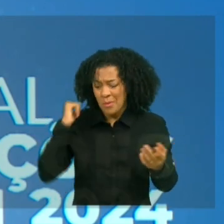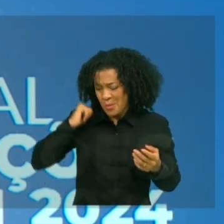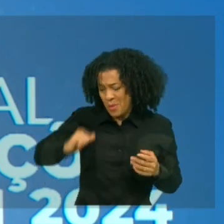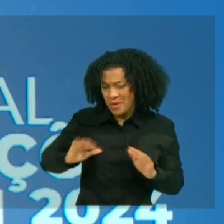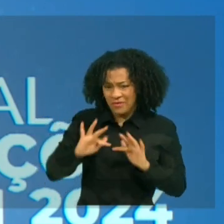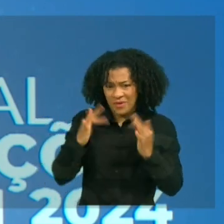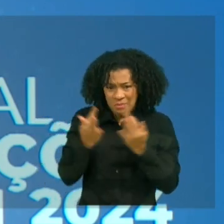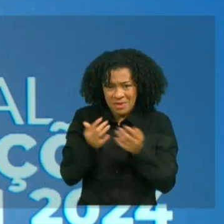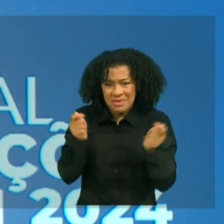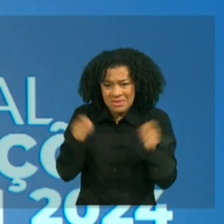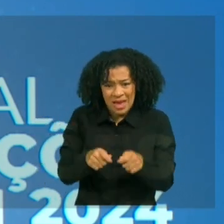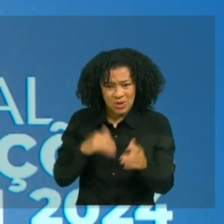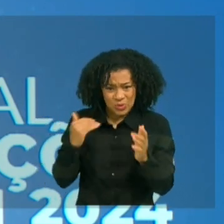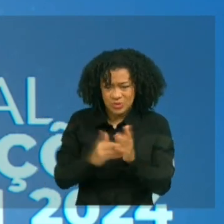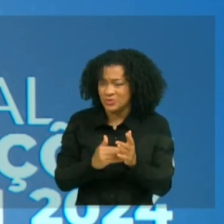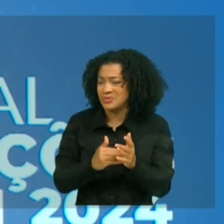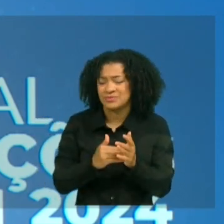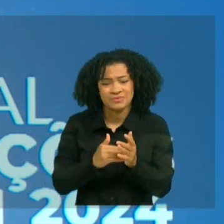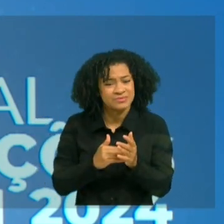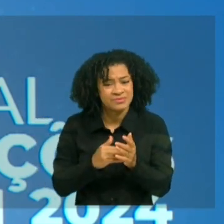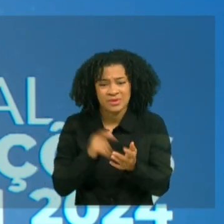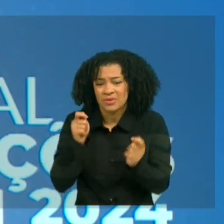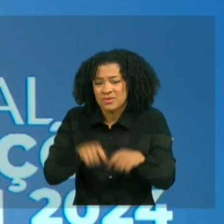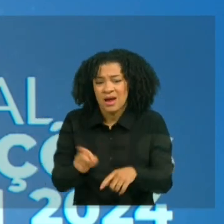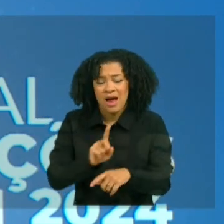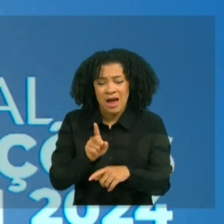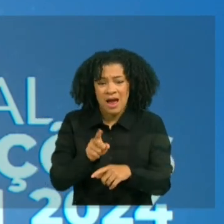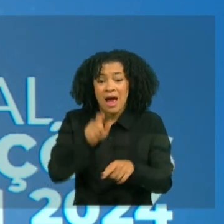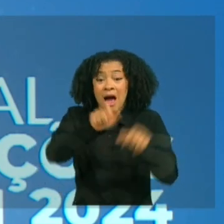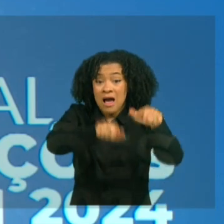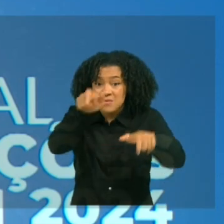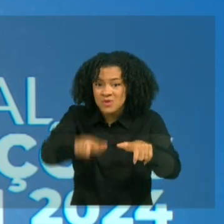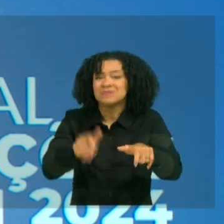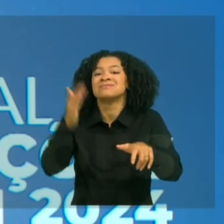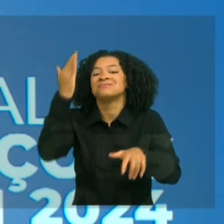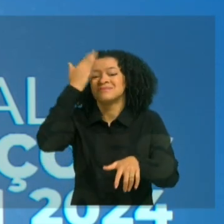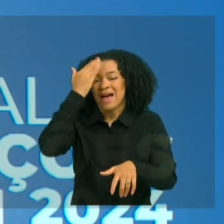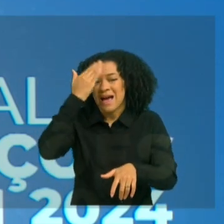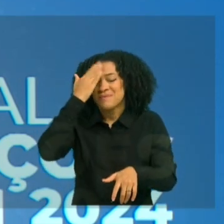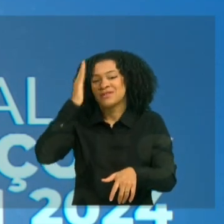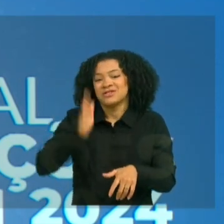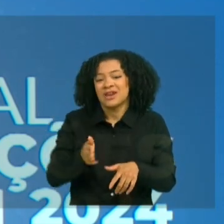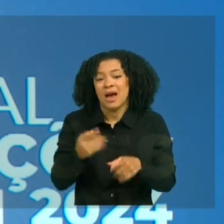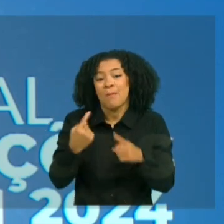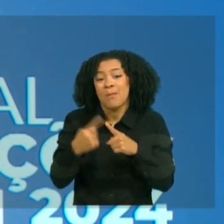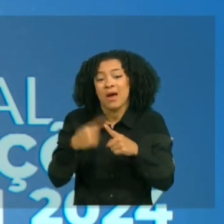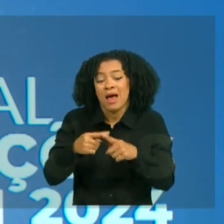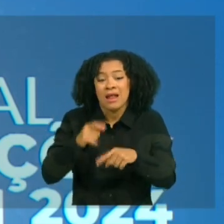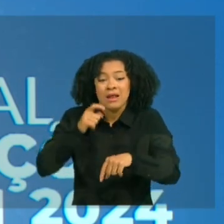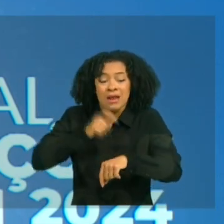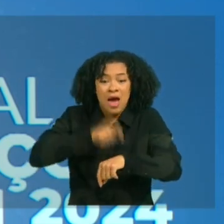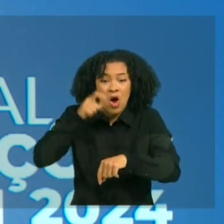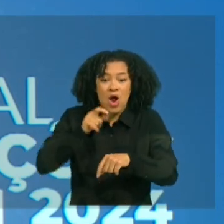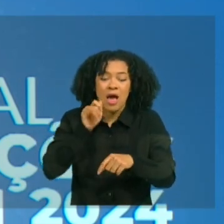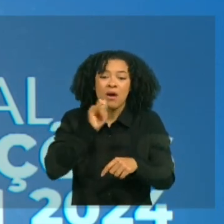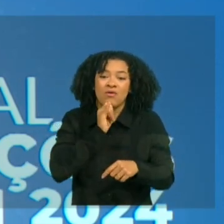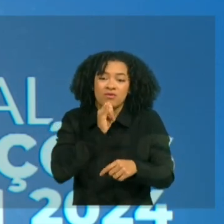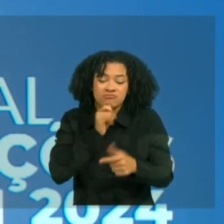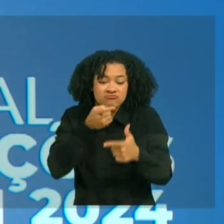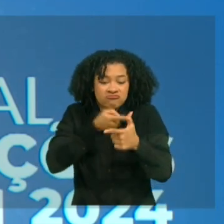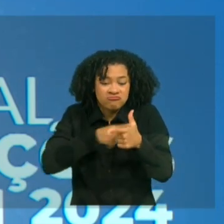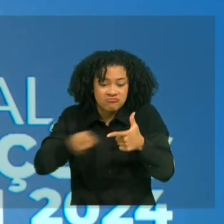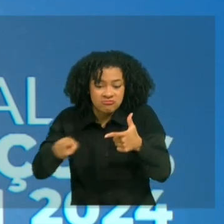família quem tá me ouvindo sabe muito bem disso e sabe que na hora da divisão do bolo a fatia maior fica para quem já tem